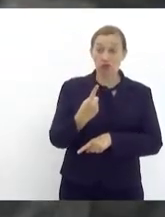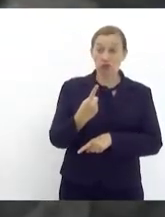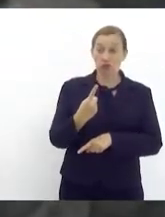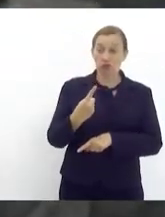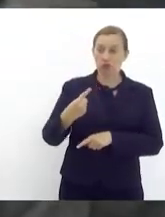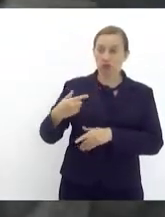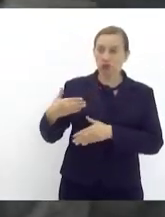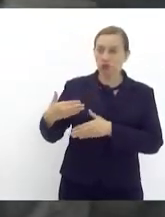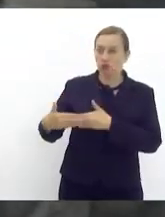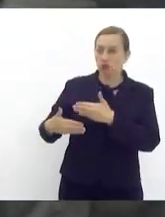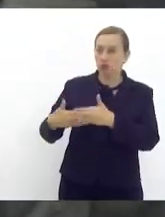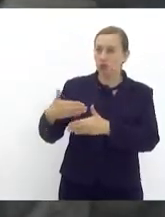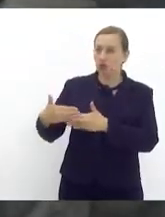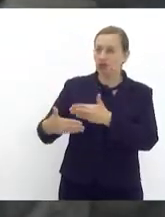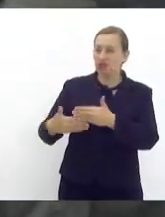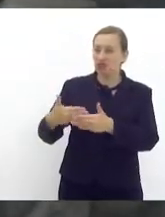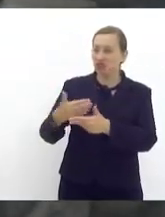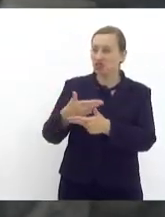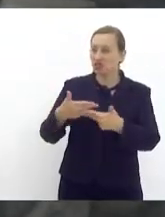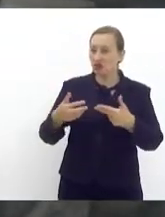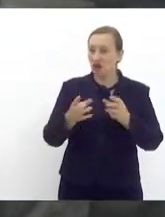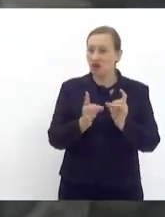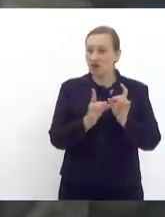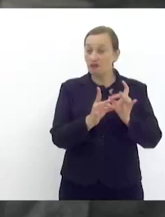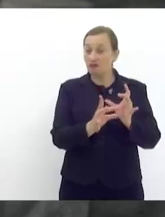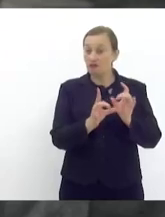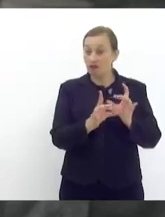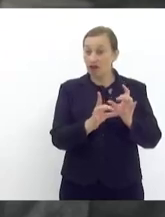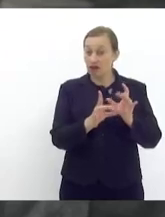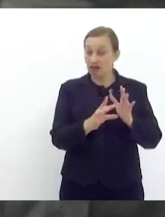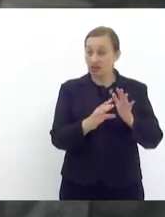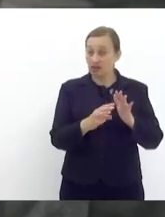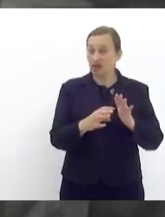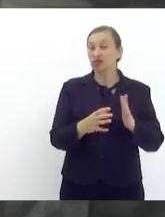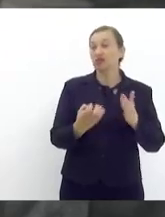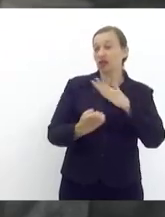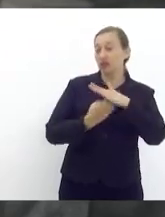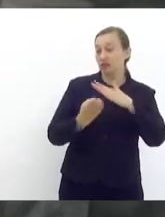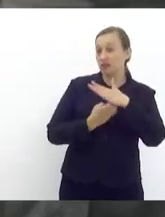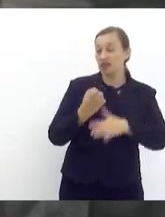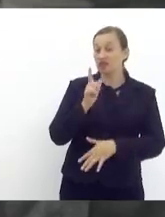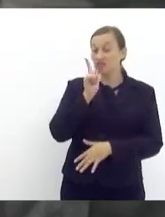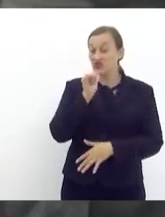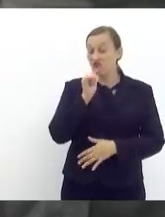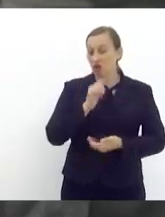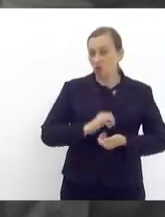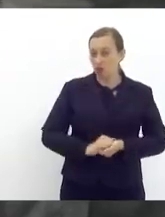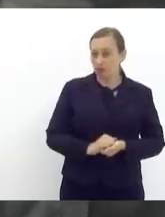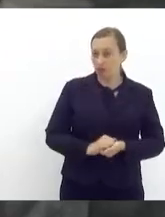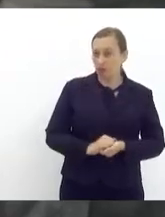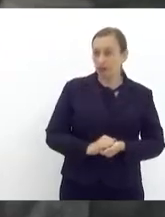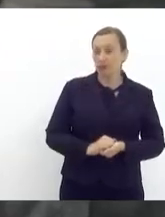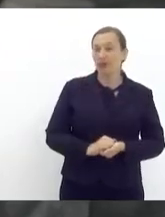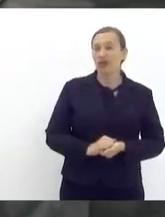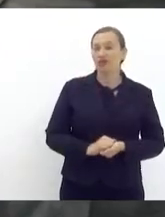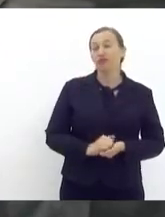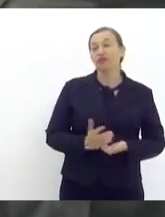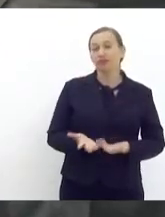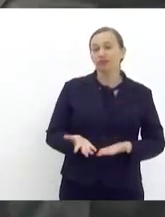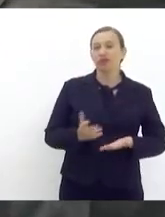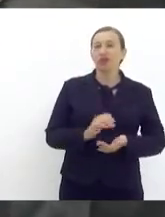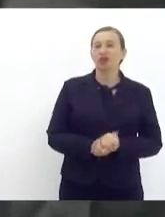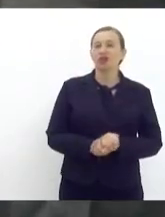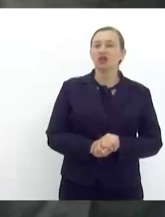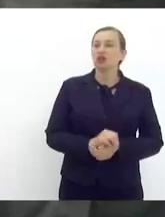processo alargado de privatização do fornecimento de água, que instalou aqui no Rio de Janeiro, através